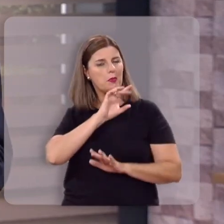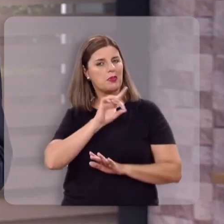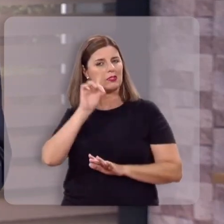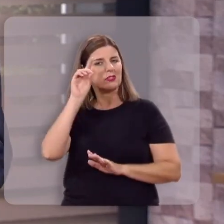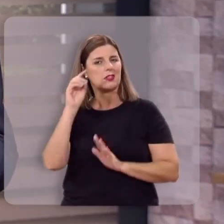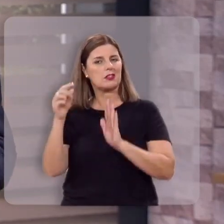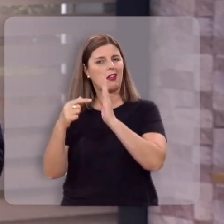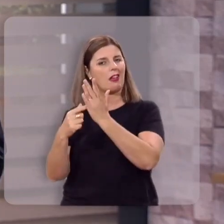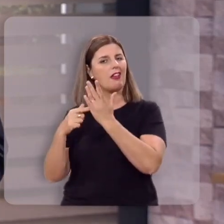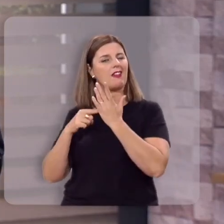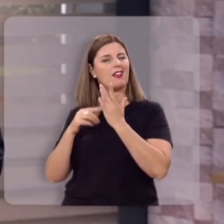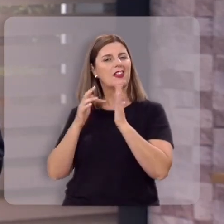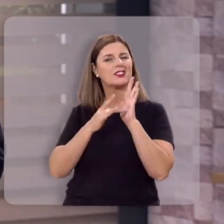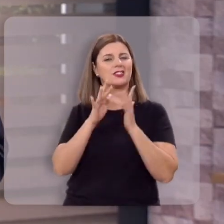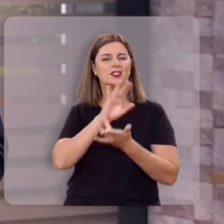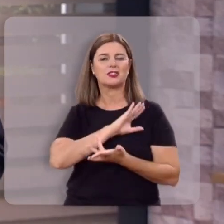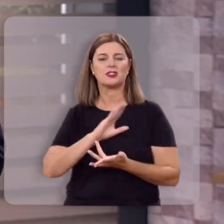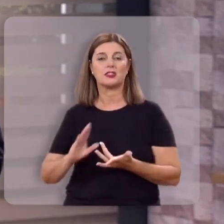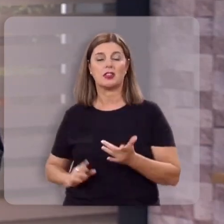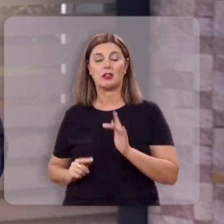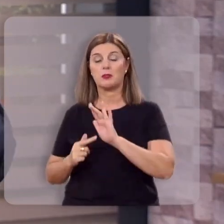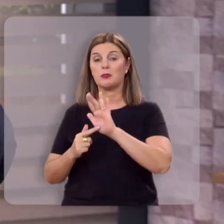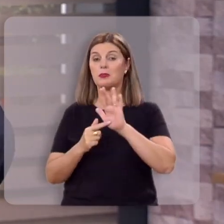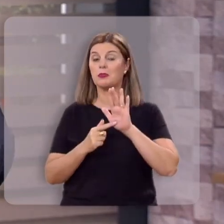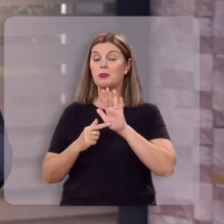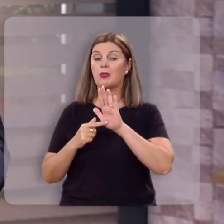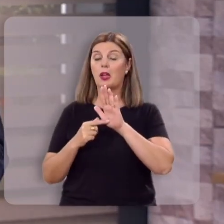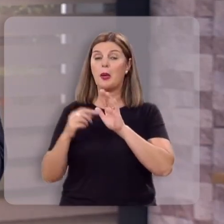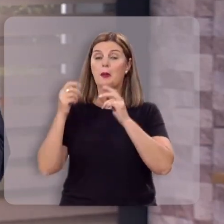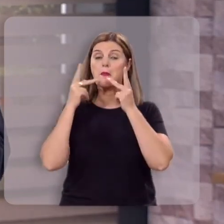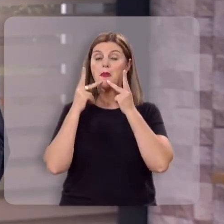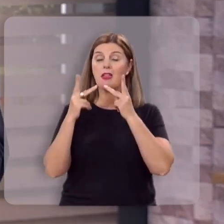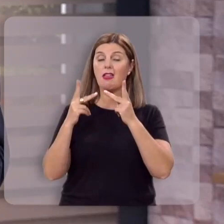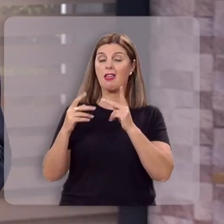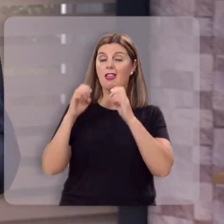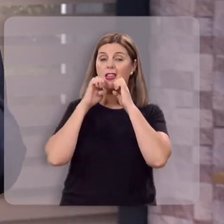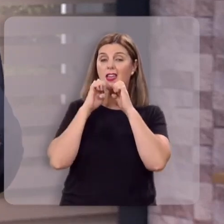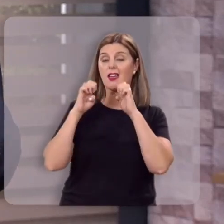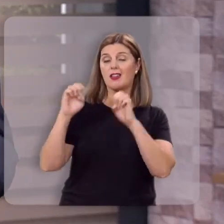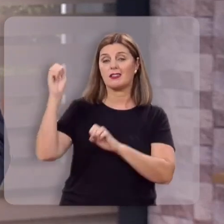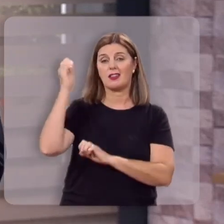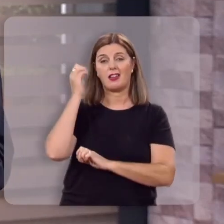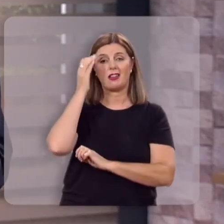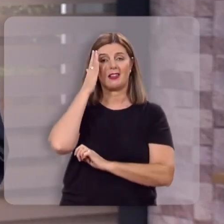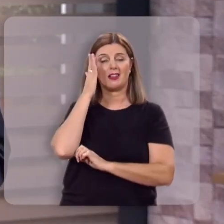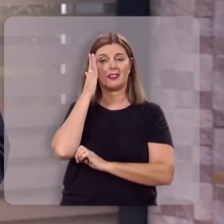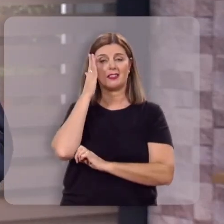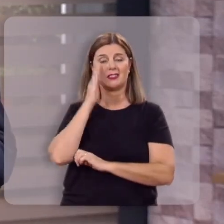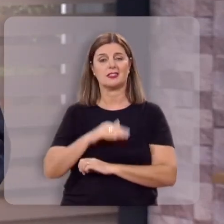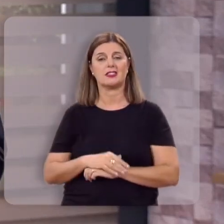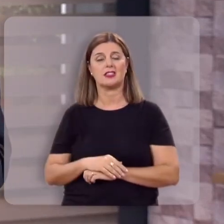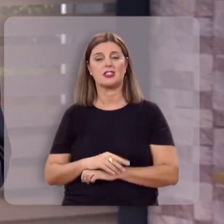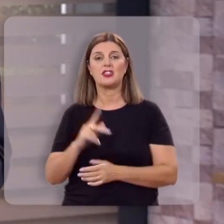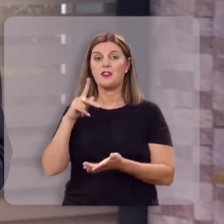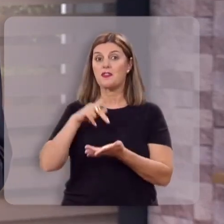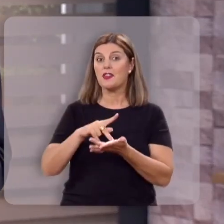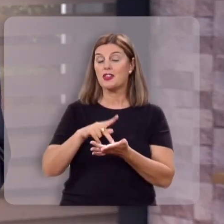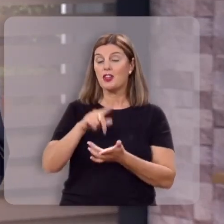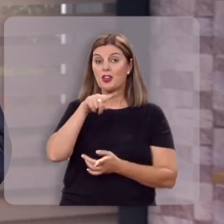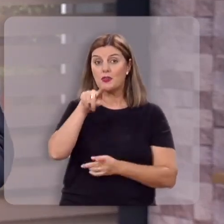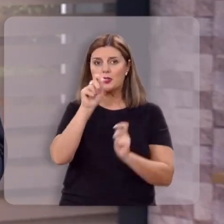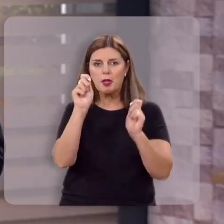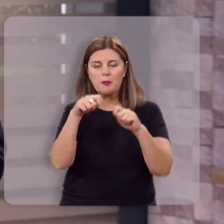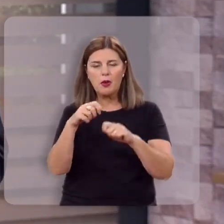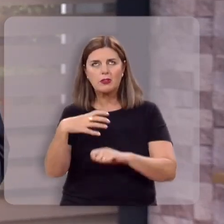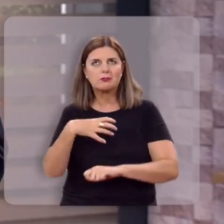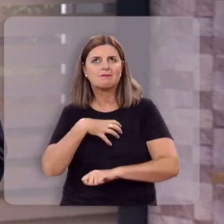Deus revelado em Cristo Jesus, trazendo a mensagem do Evangelho da Graça, de forma que você possa